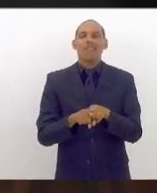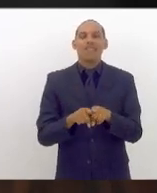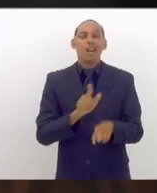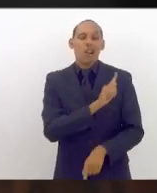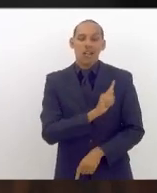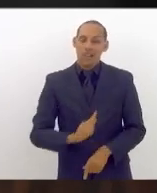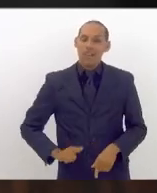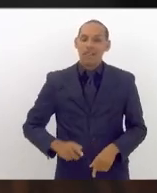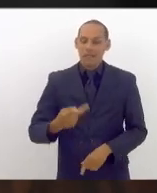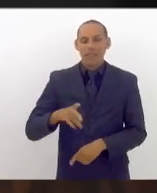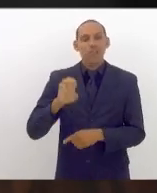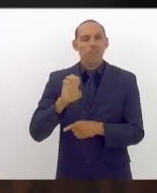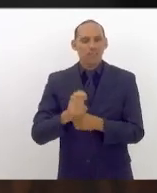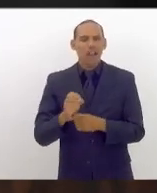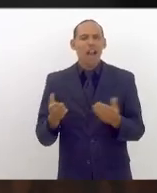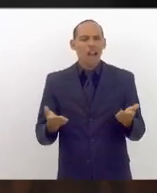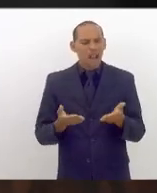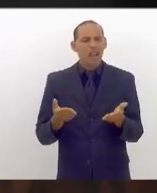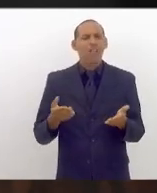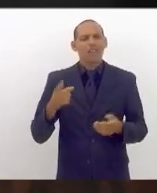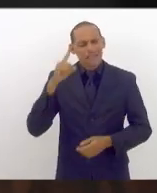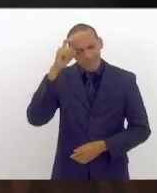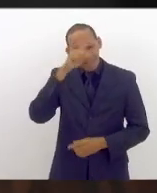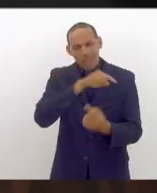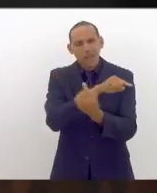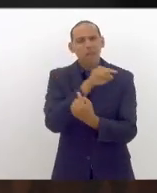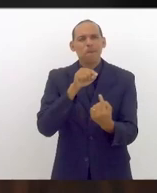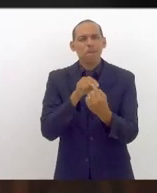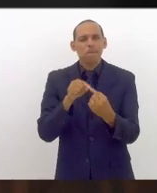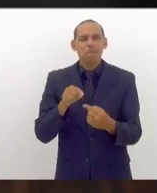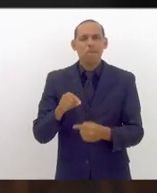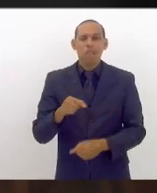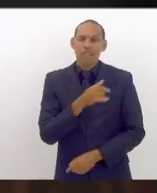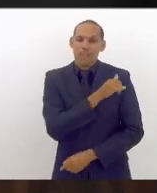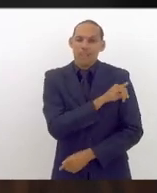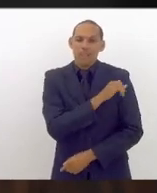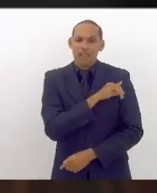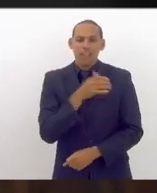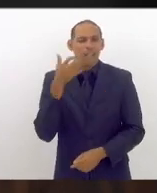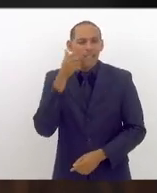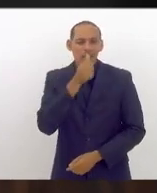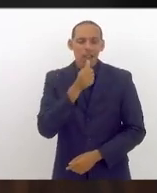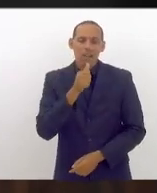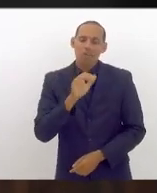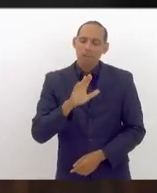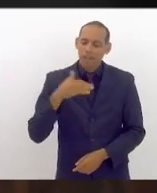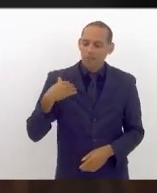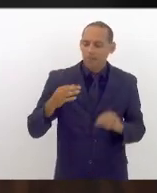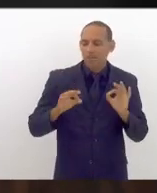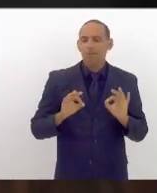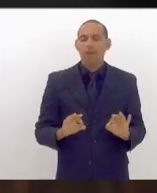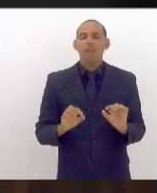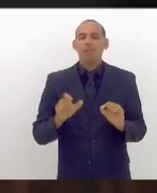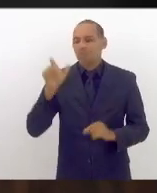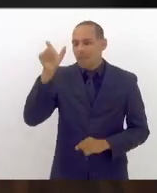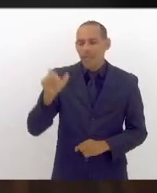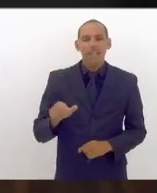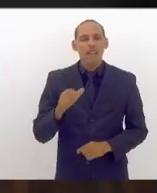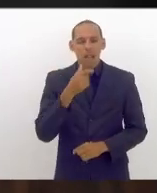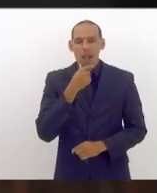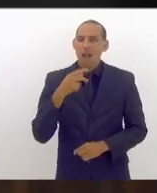governador do estado que passa por uma missão difícil de resgatar o estado do Rio de Janeiro nesse momento mas eu tenho certeza que é um homem de Deus